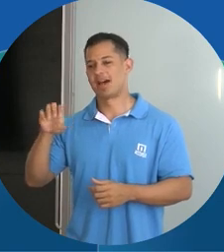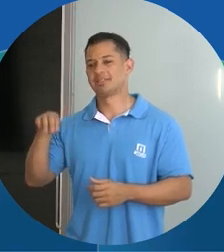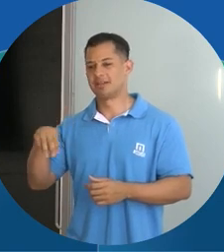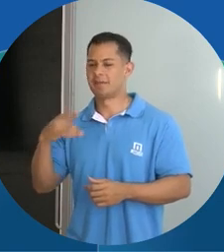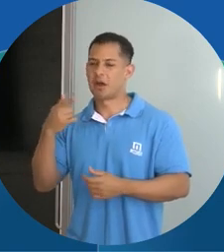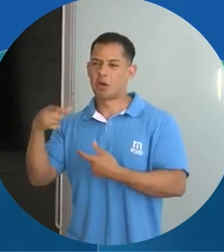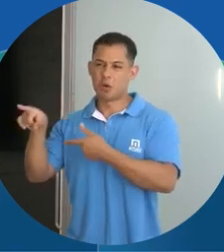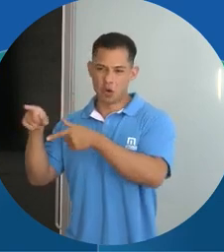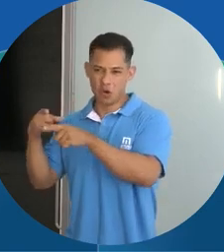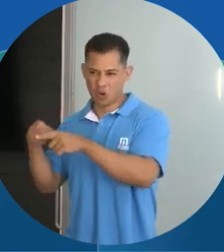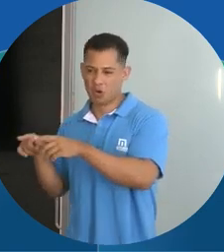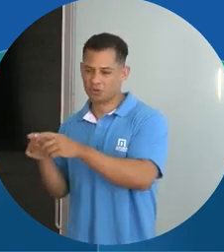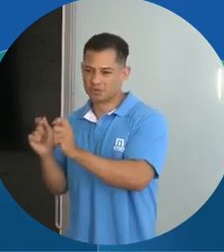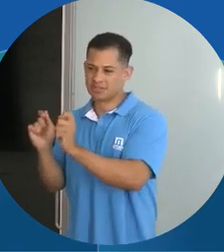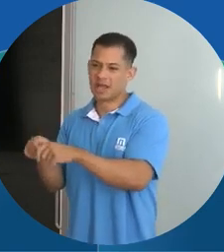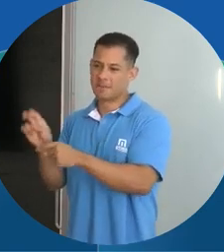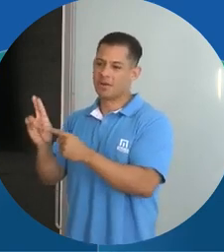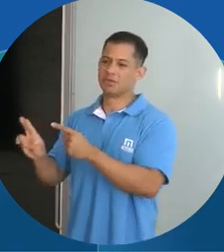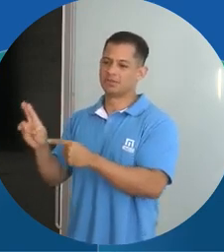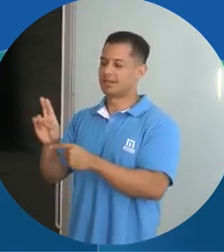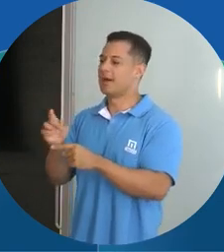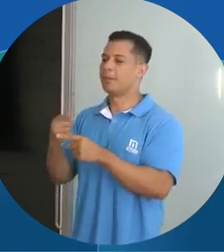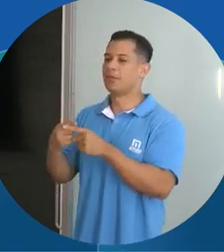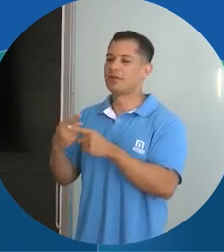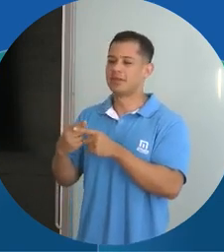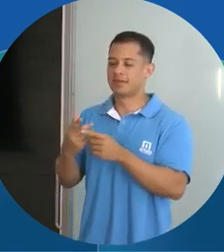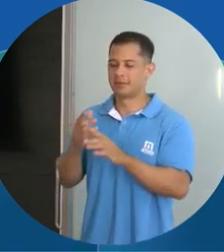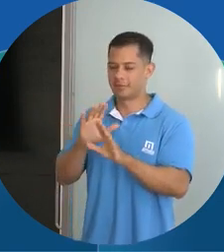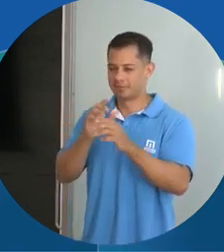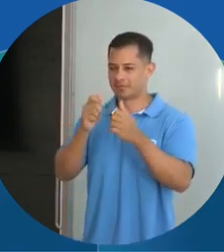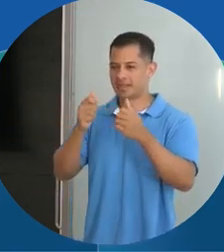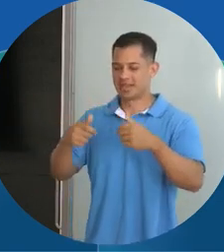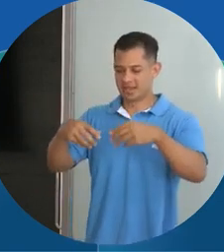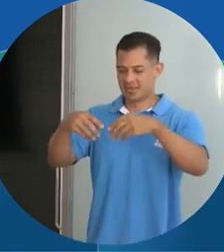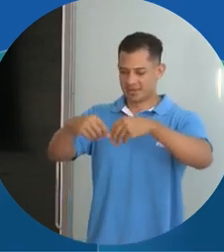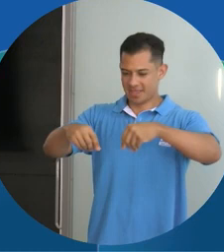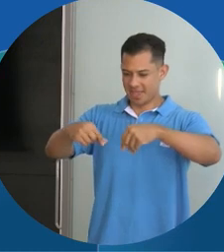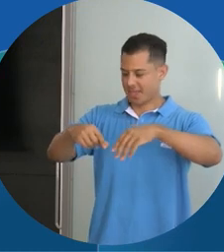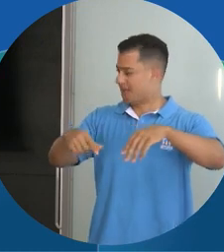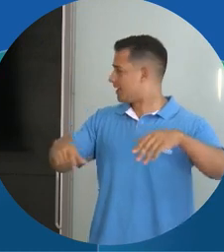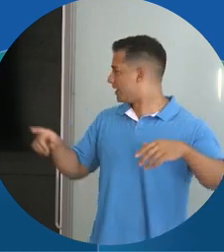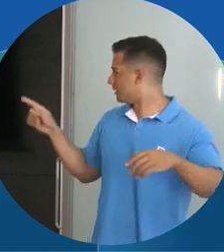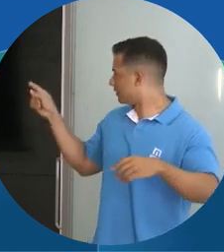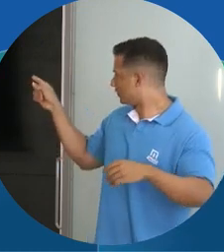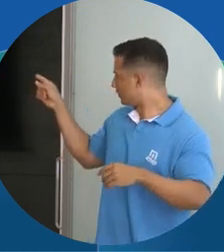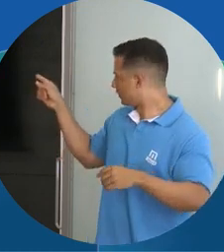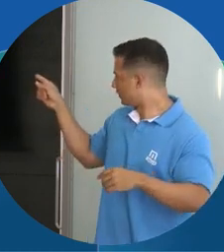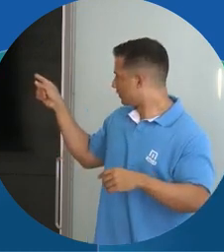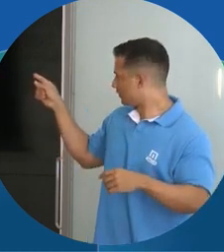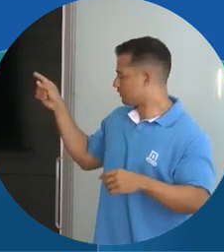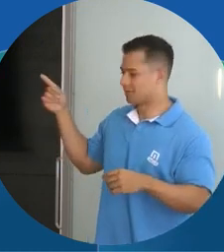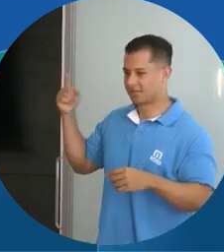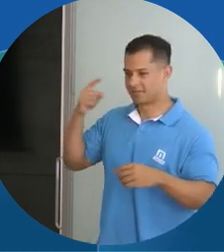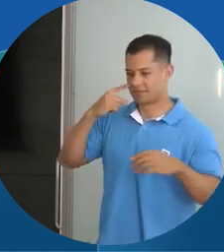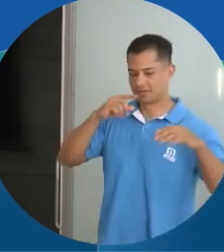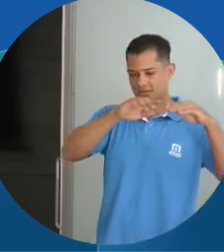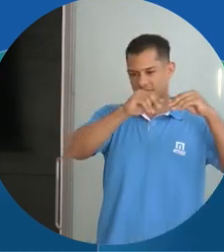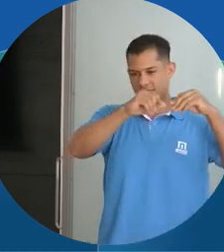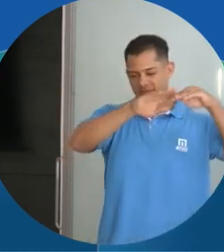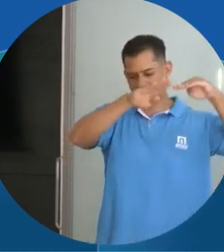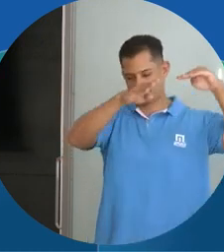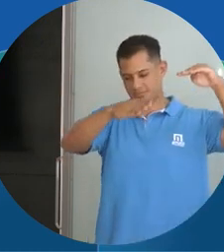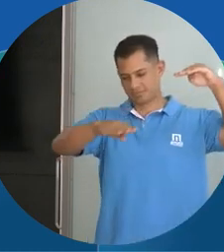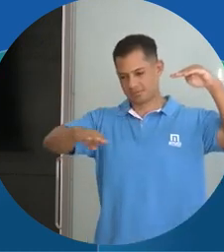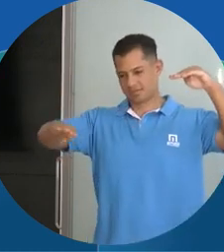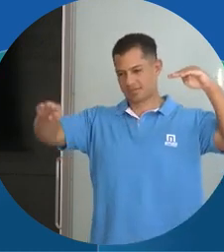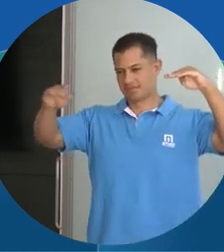hoje, anteriormente, ele vinha aqui dessa ponta de talude, subia e vinha aqui até a Rua da Bahia, nesse nível aqui.